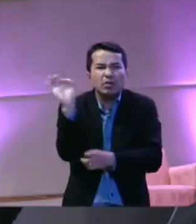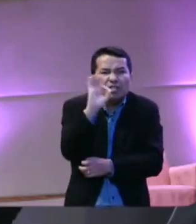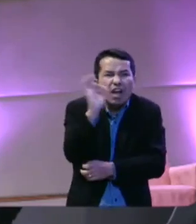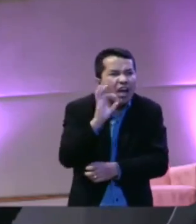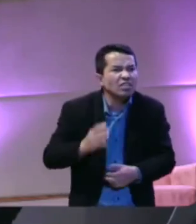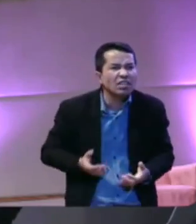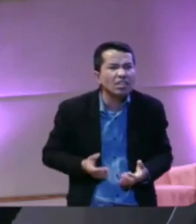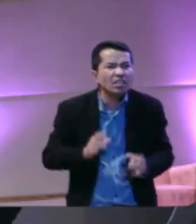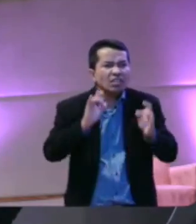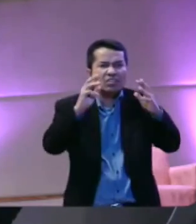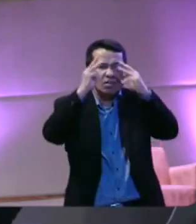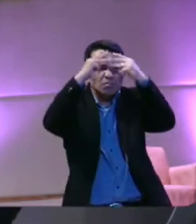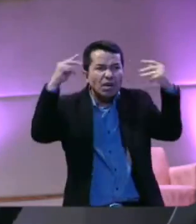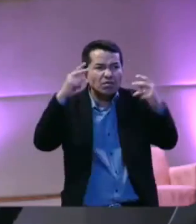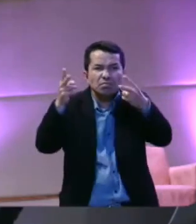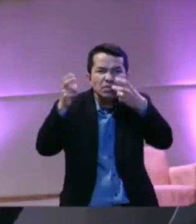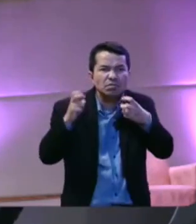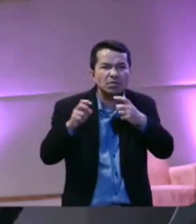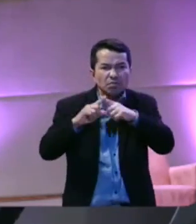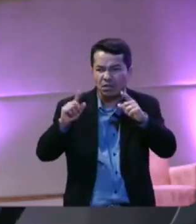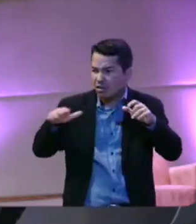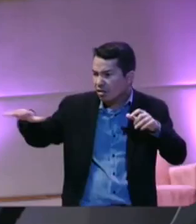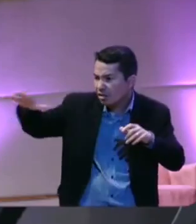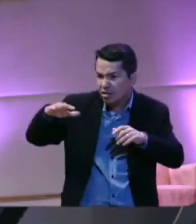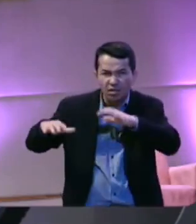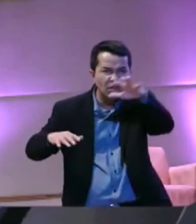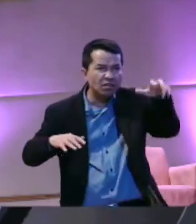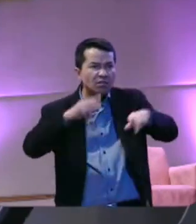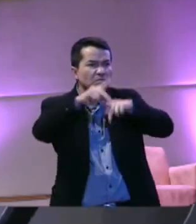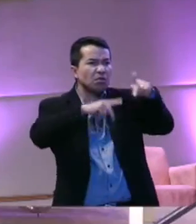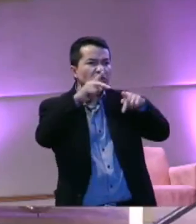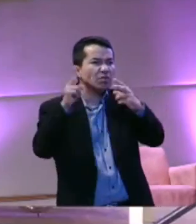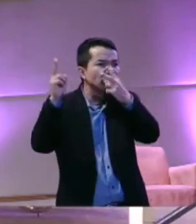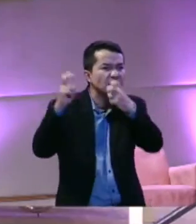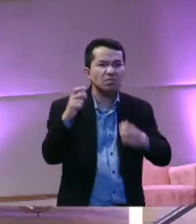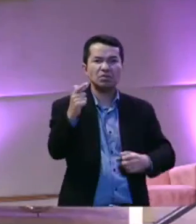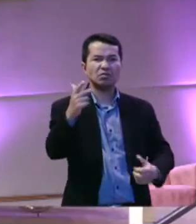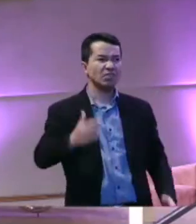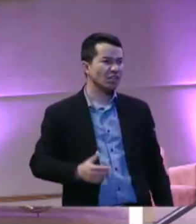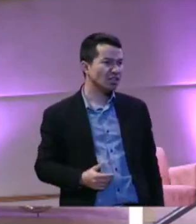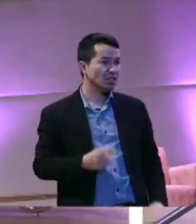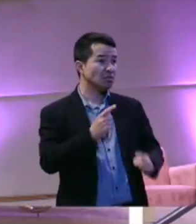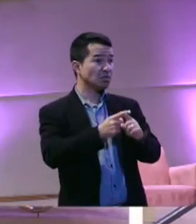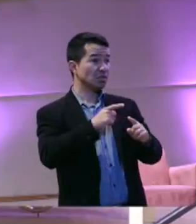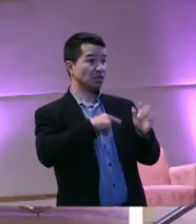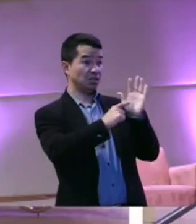a manifestação da visitação de Deus ali naquele momento.